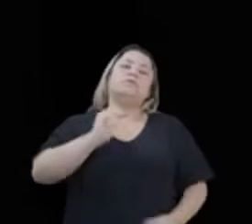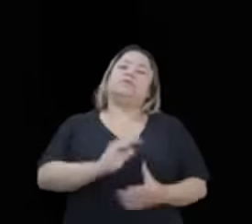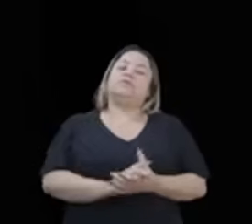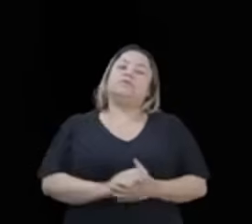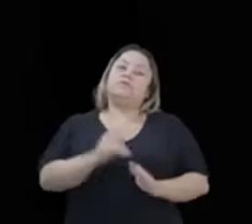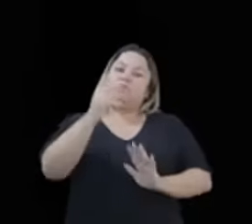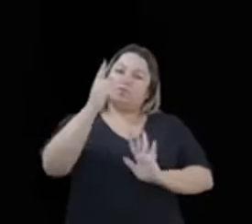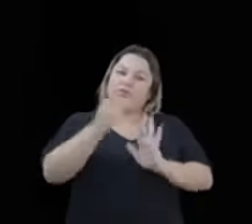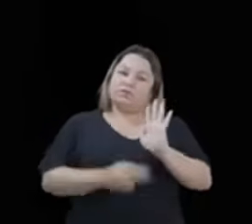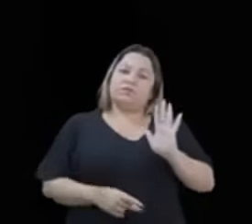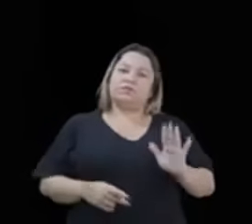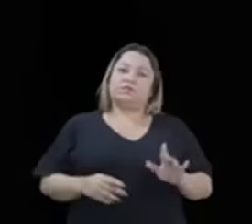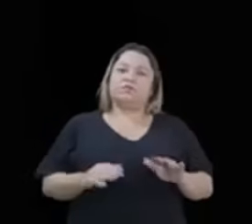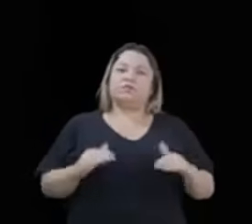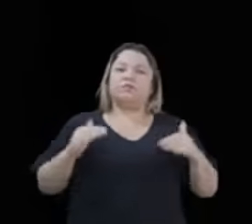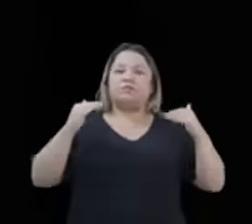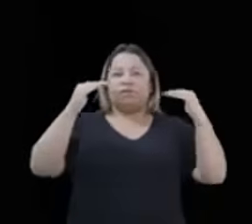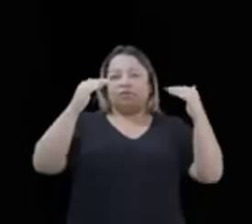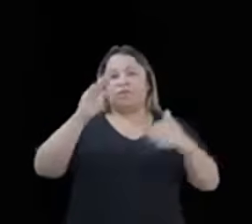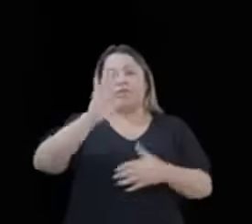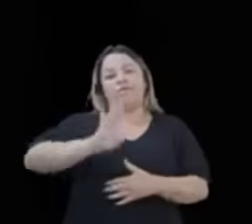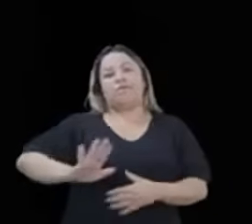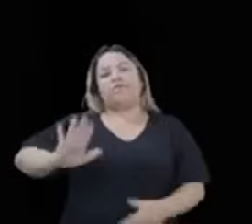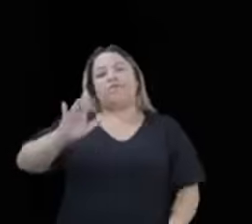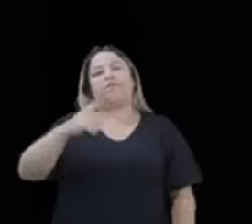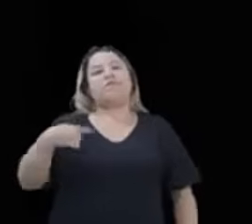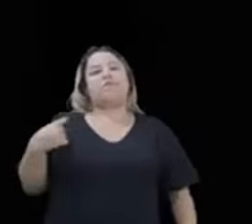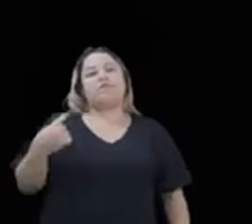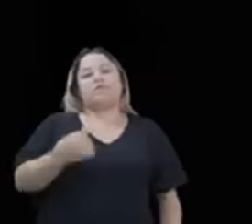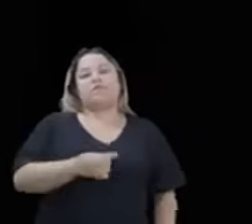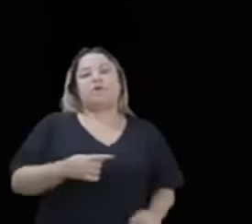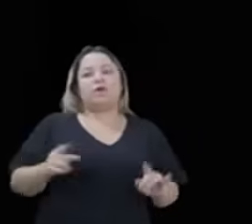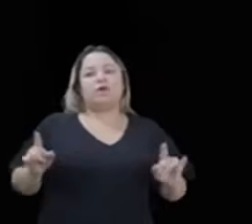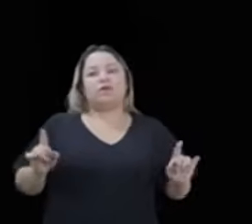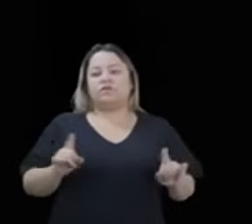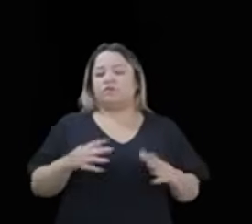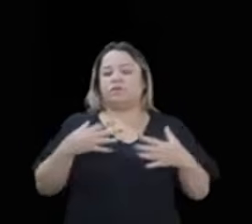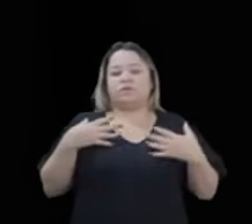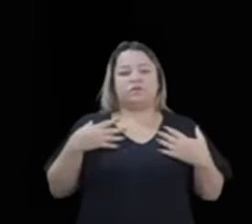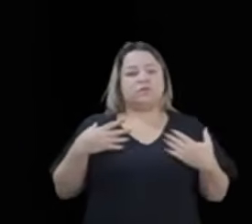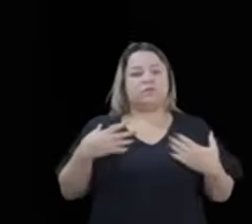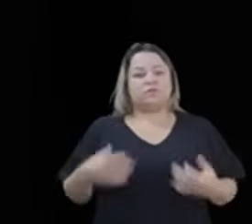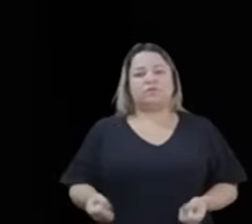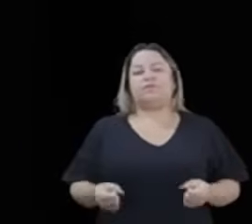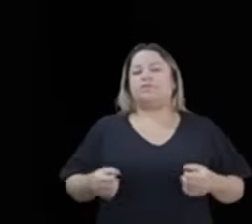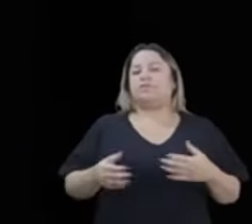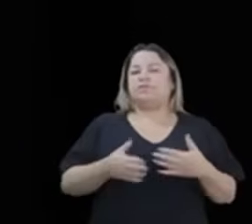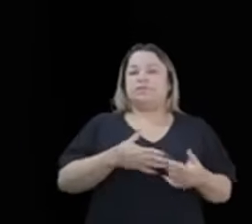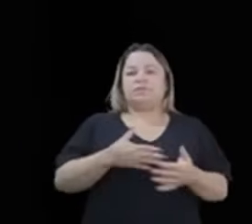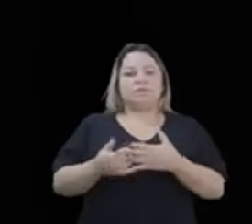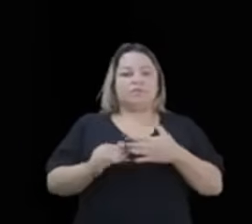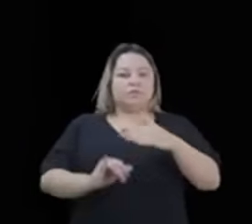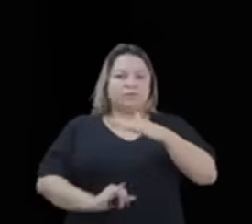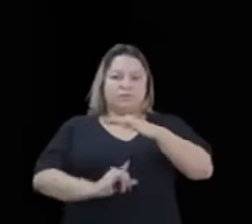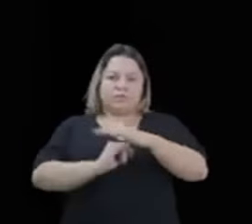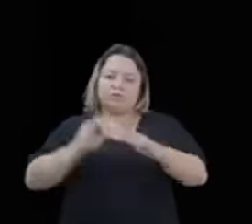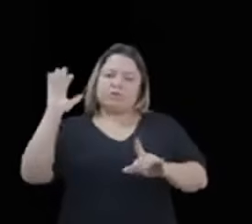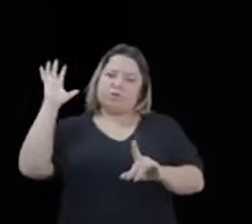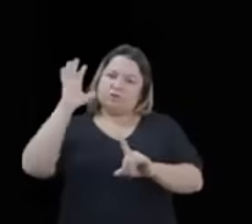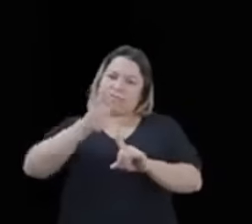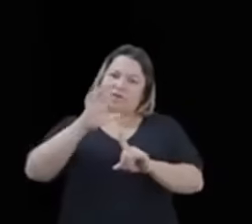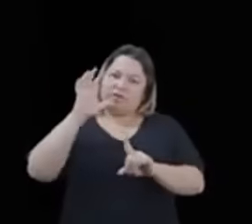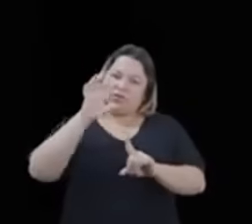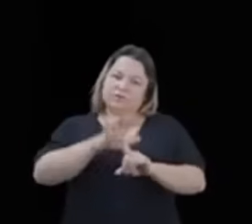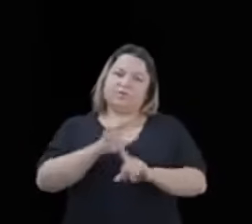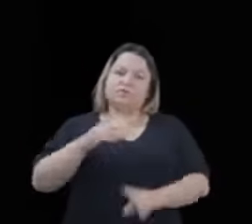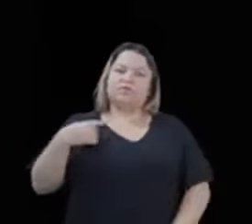de soberania nacional, onde nós não admitiremos que nenhuma das nossas instituições sejam atacadas